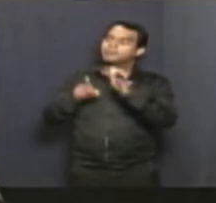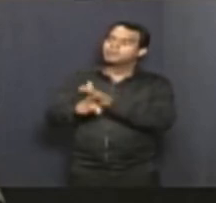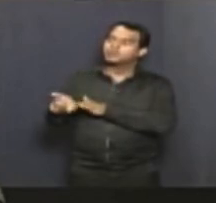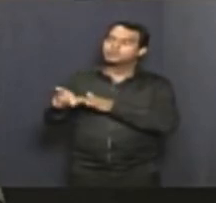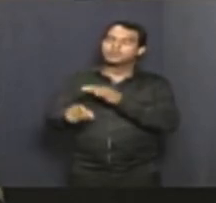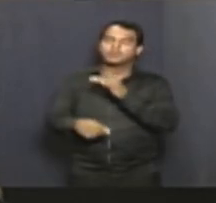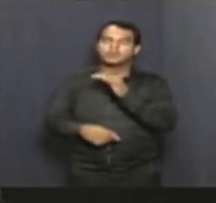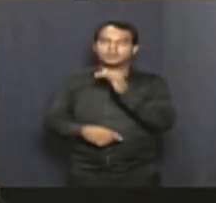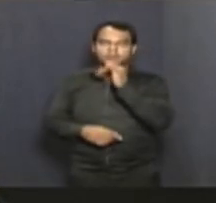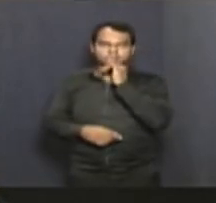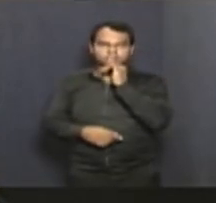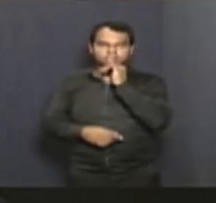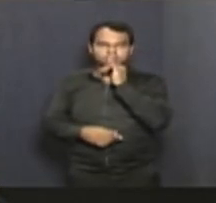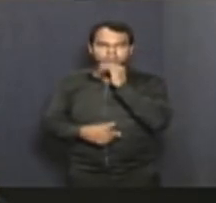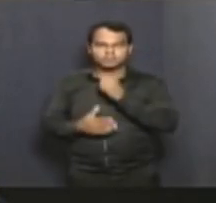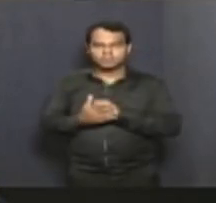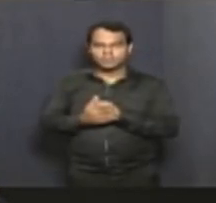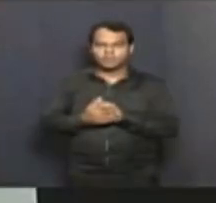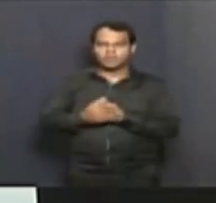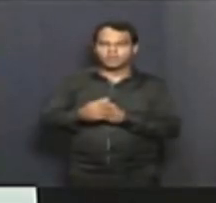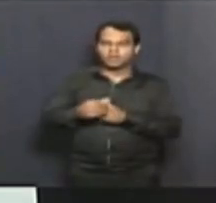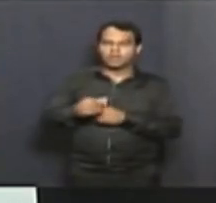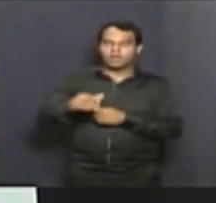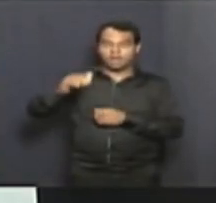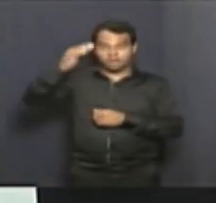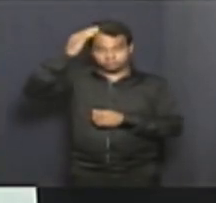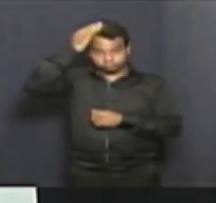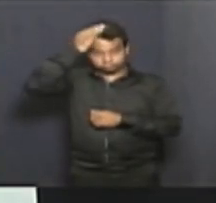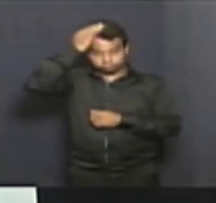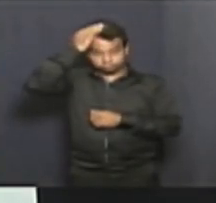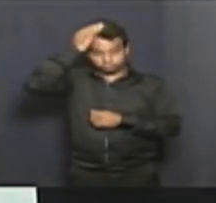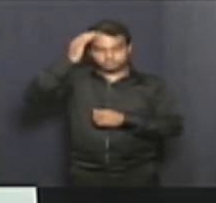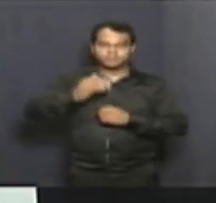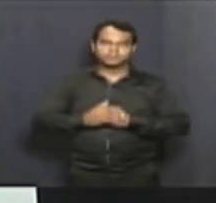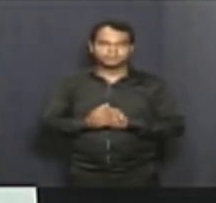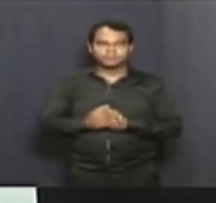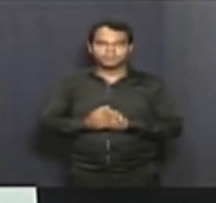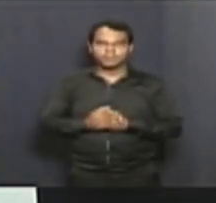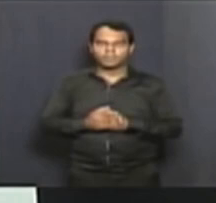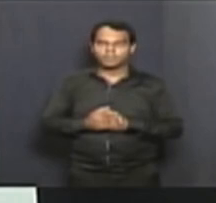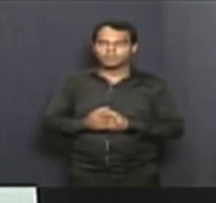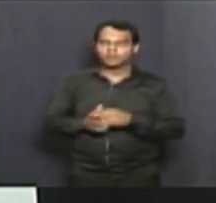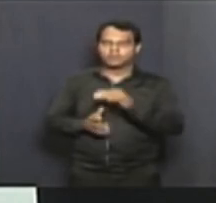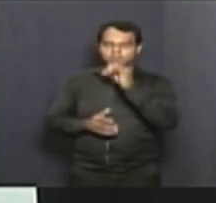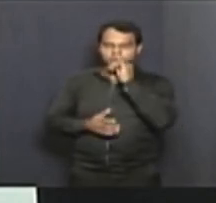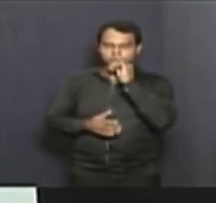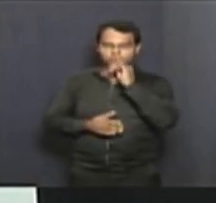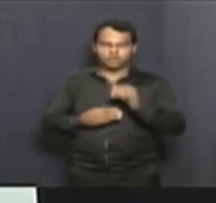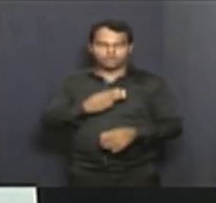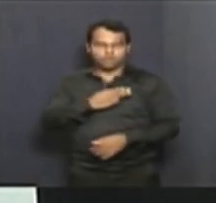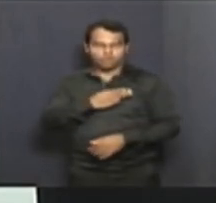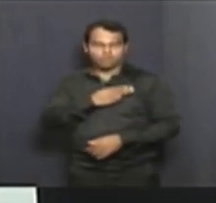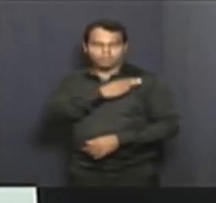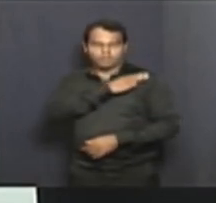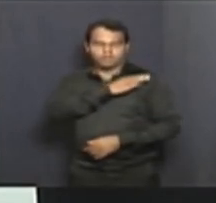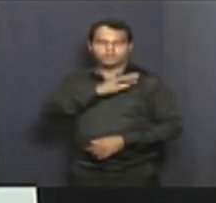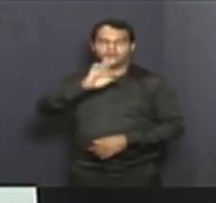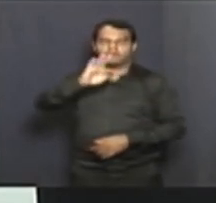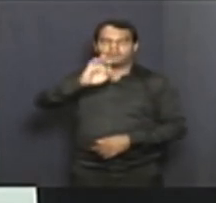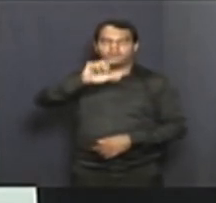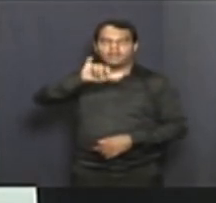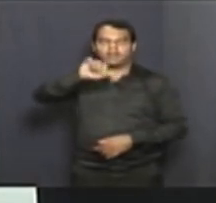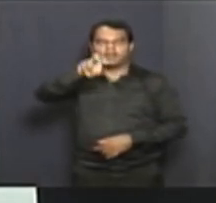a um candidato azambuja segundo o ministro félix fischer